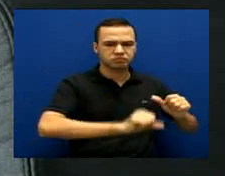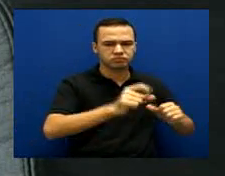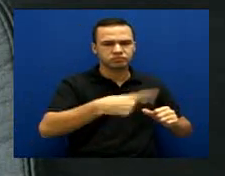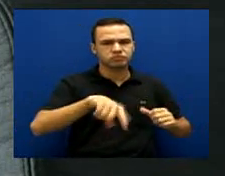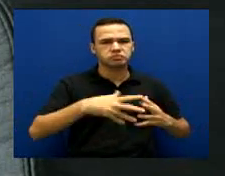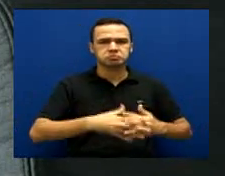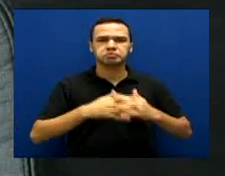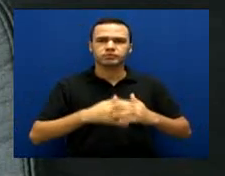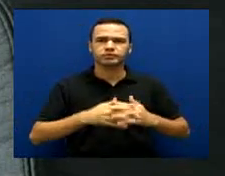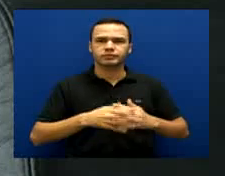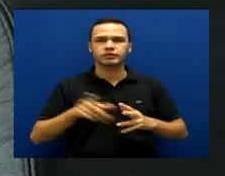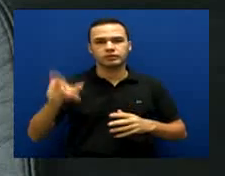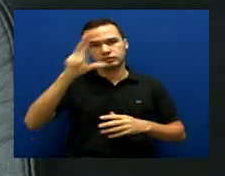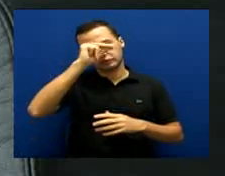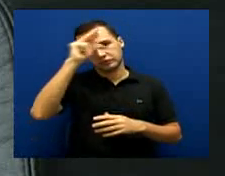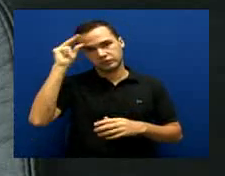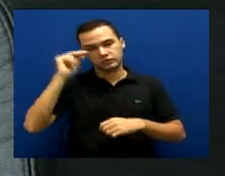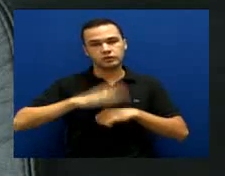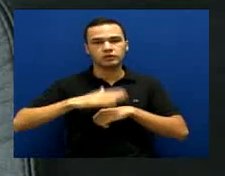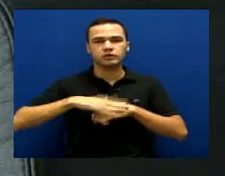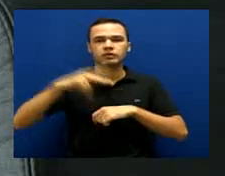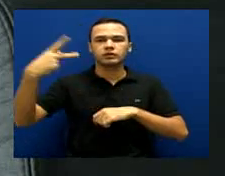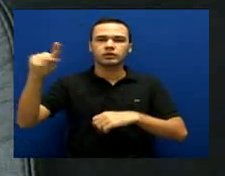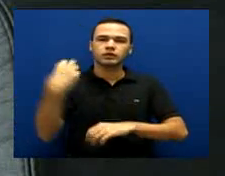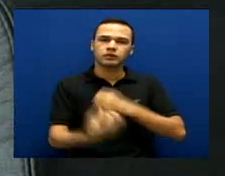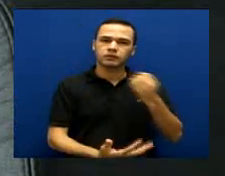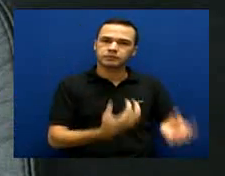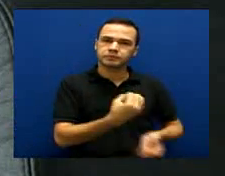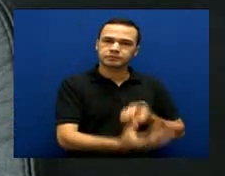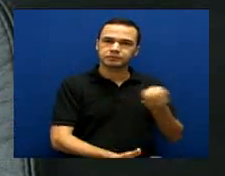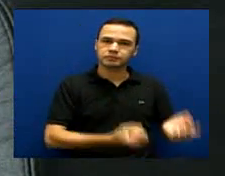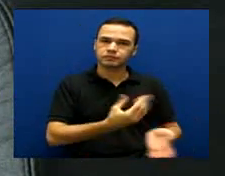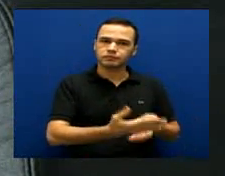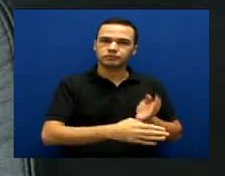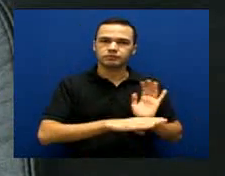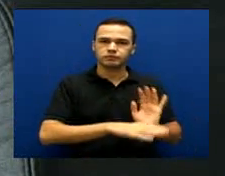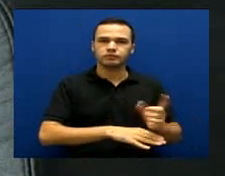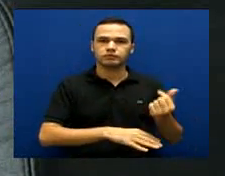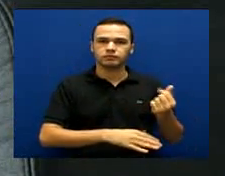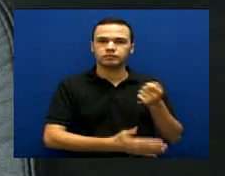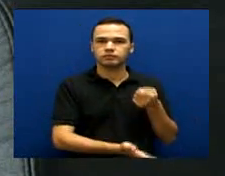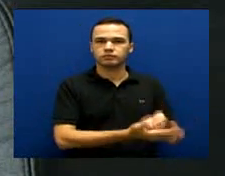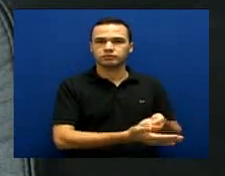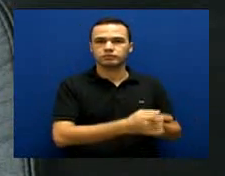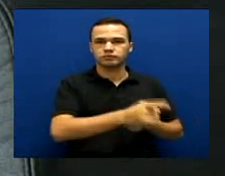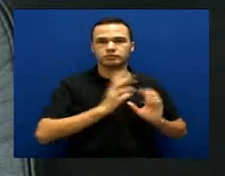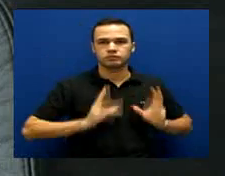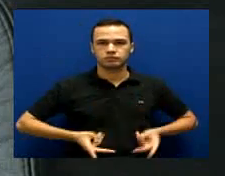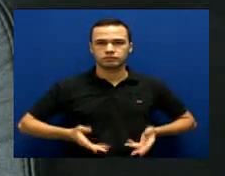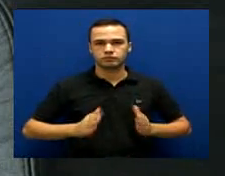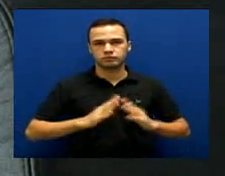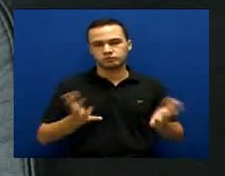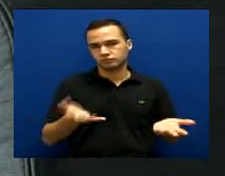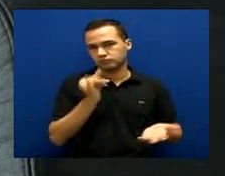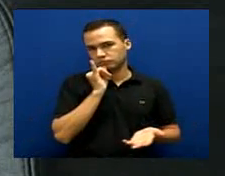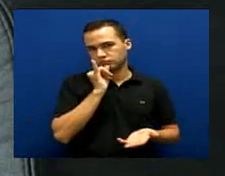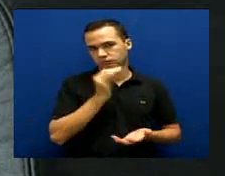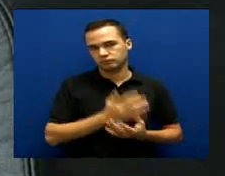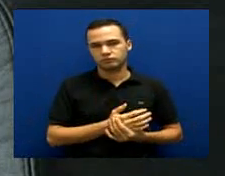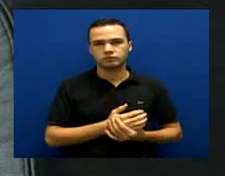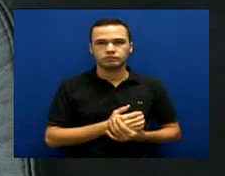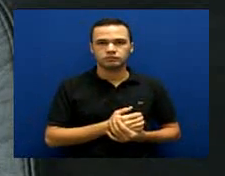colocou evidentemente eles fazem parte desse dessa sua apresentação na santa casa um exemplo